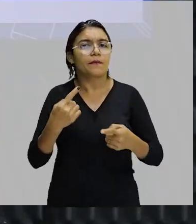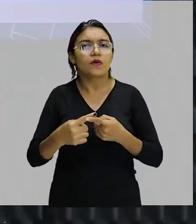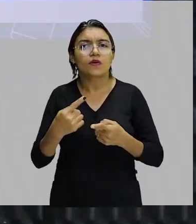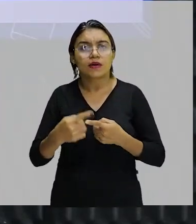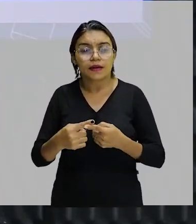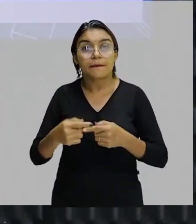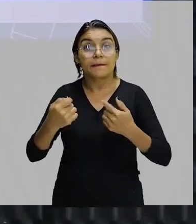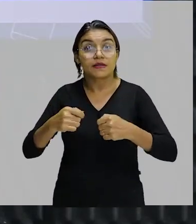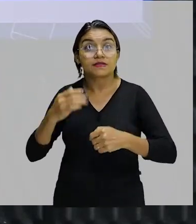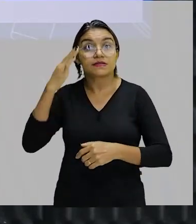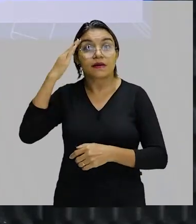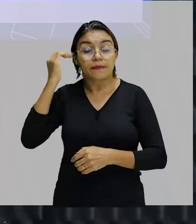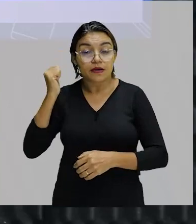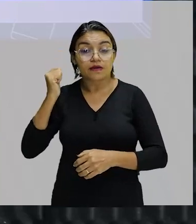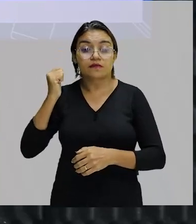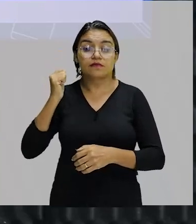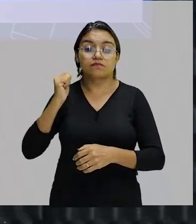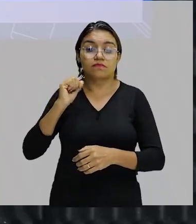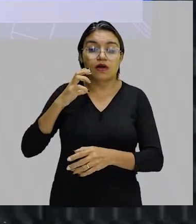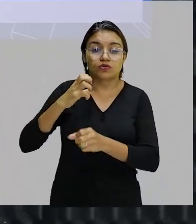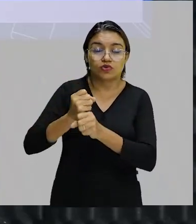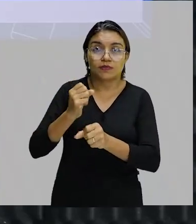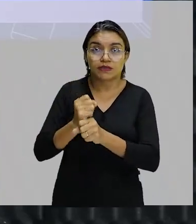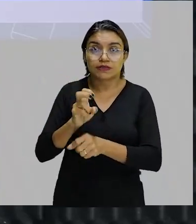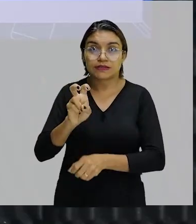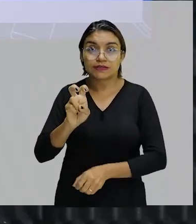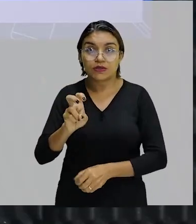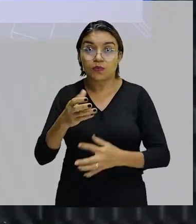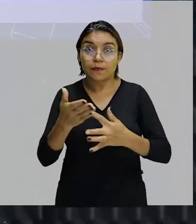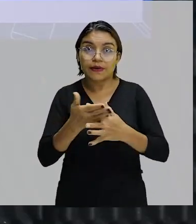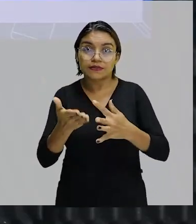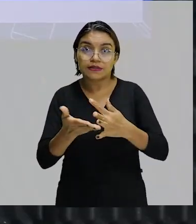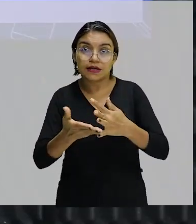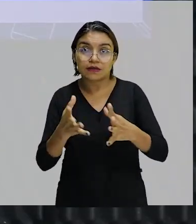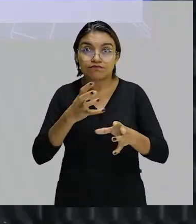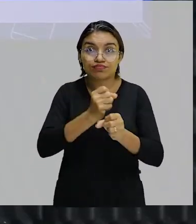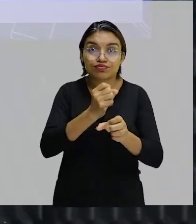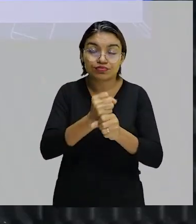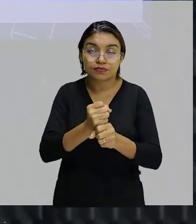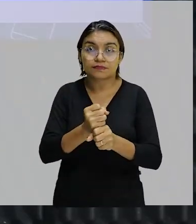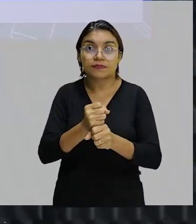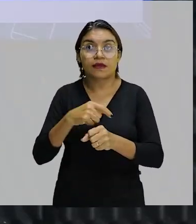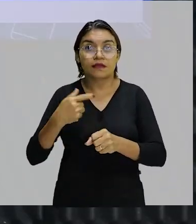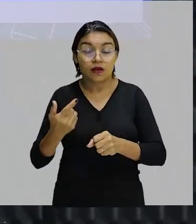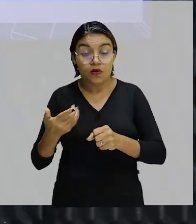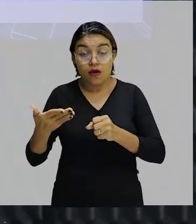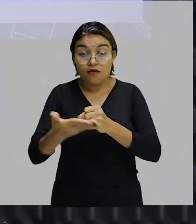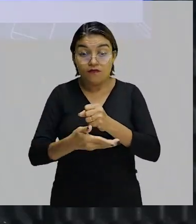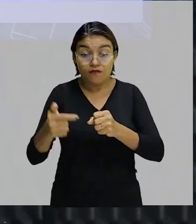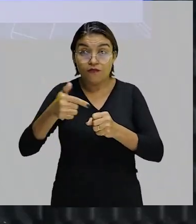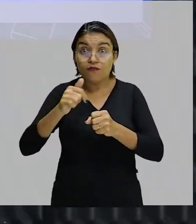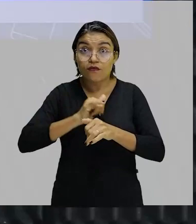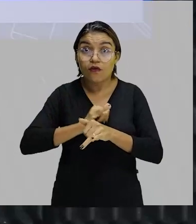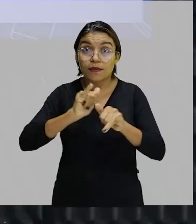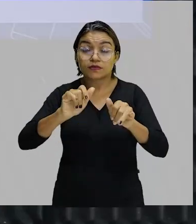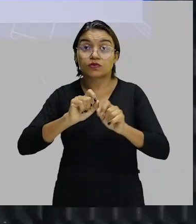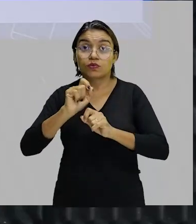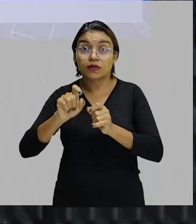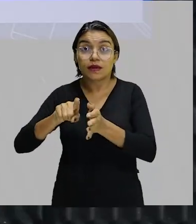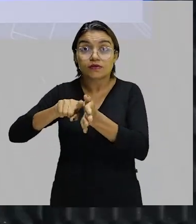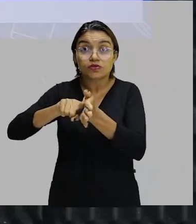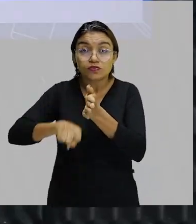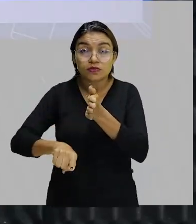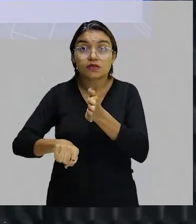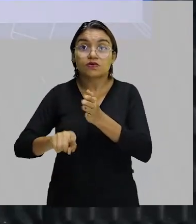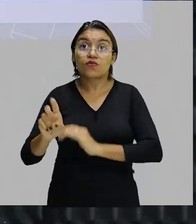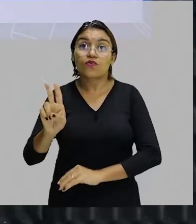justamente a somatória das 5 parcelas e, com base nessa informação, eu vou fazer uma subtração